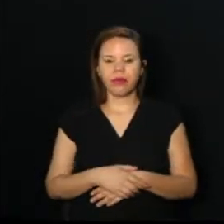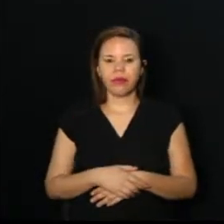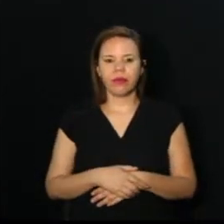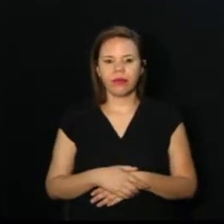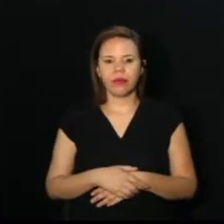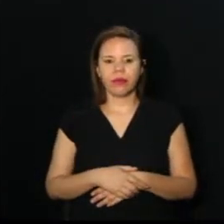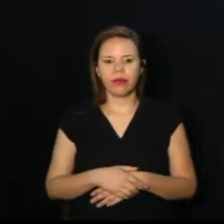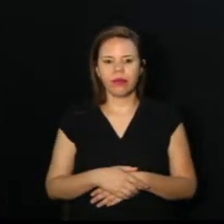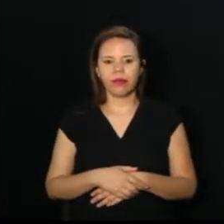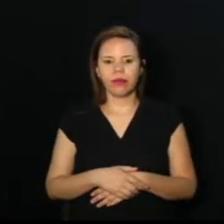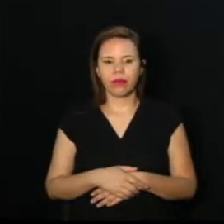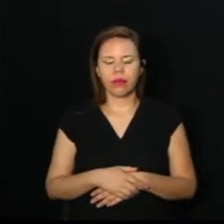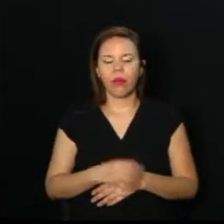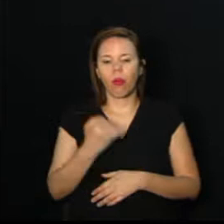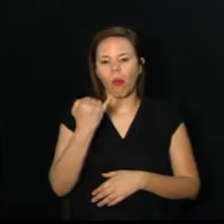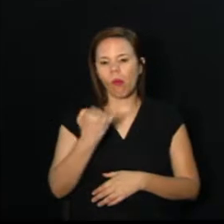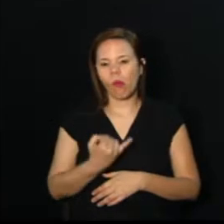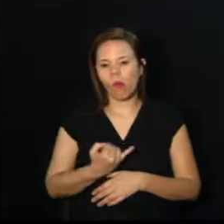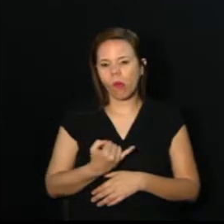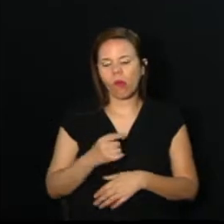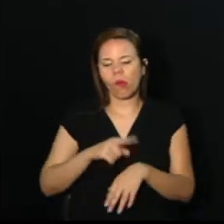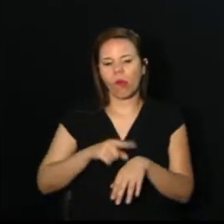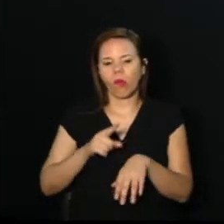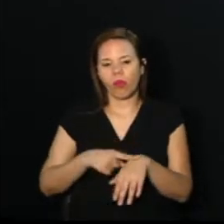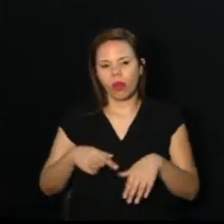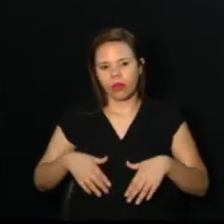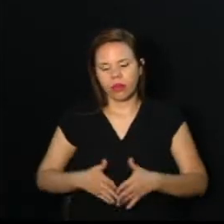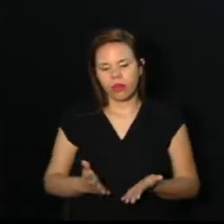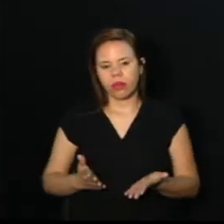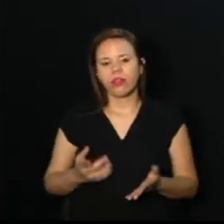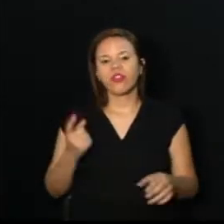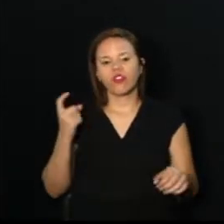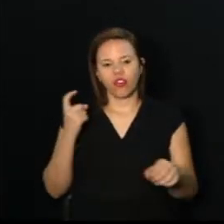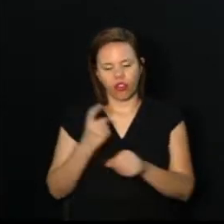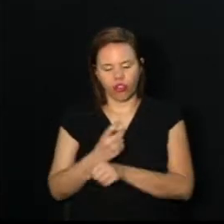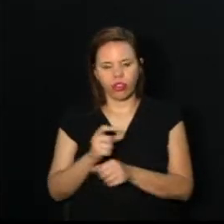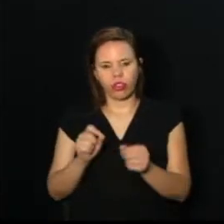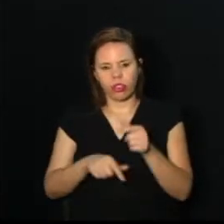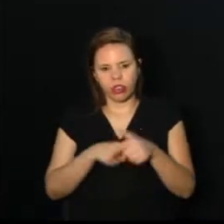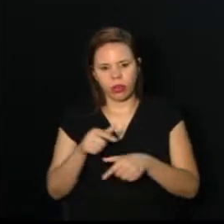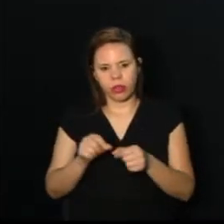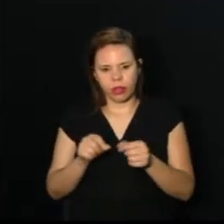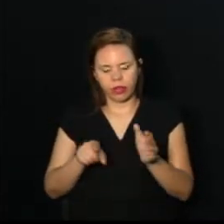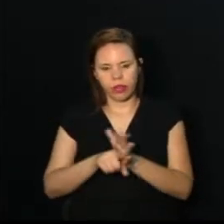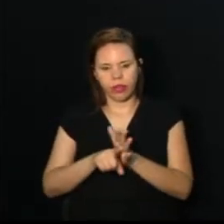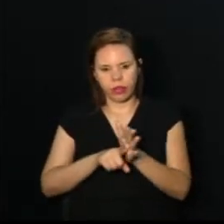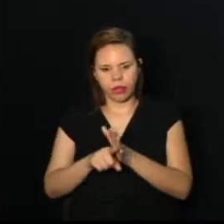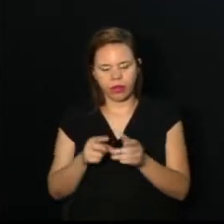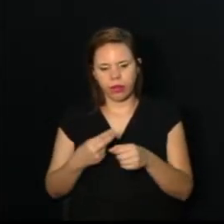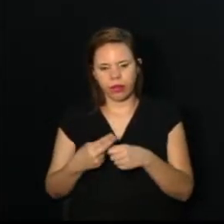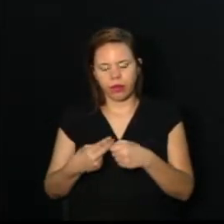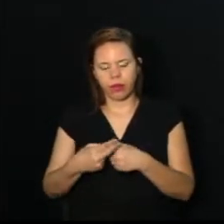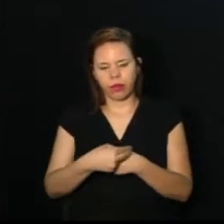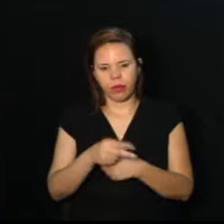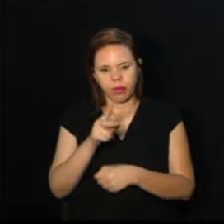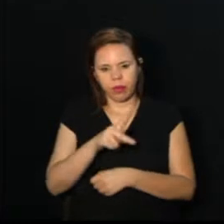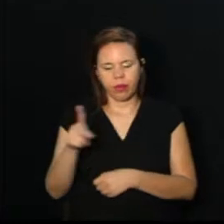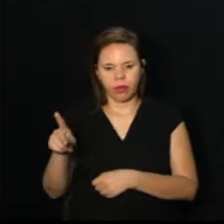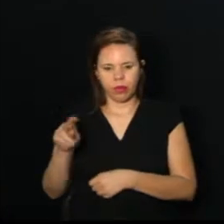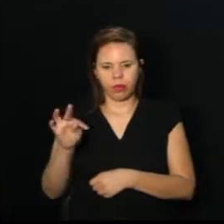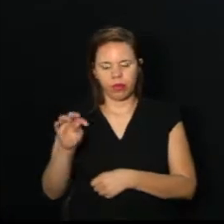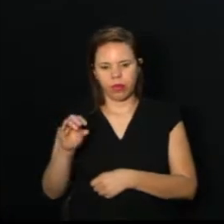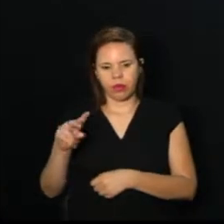Baixo peso ao nascer, isso foi constatado num trabalho feito na Unicamp, pela professora